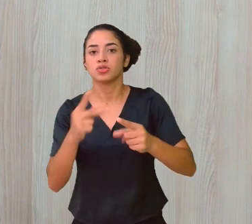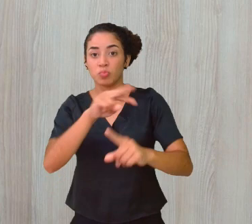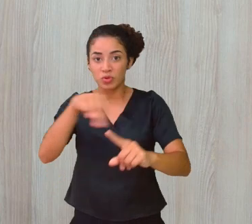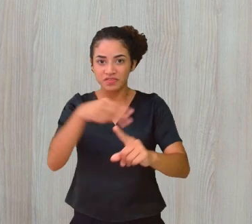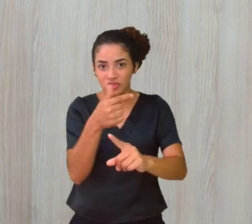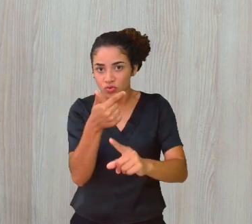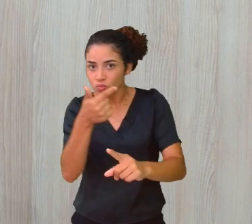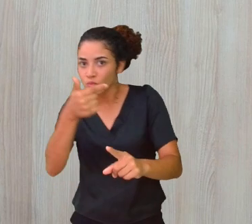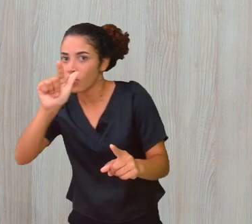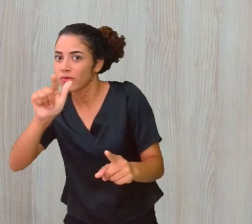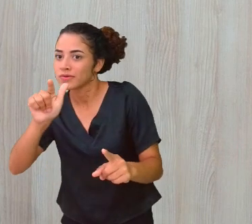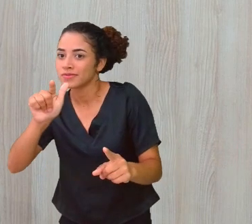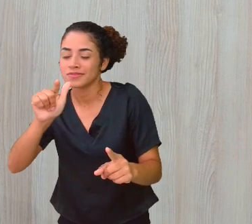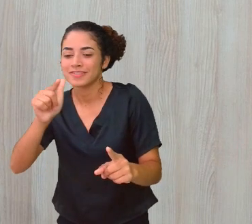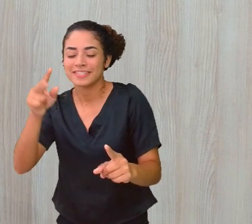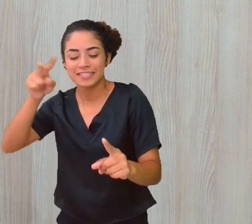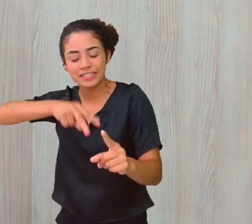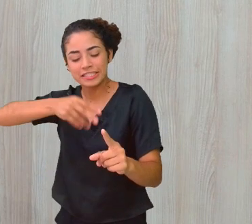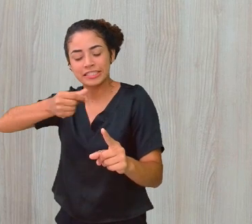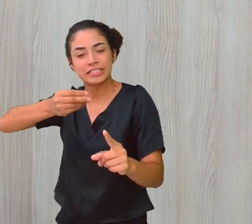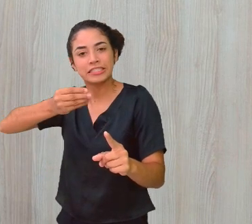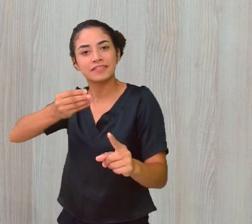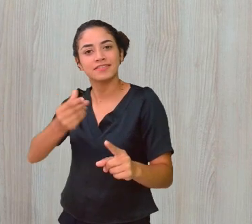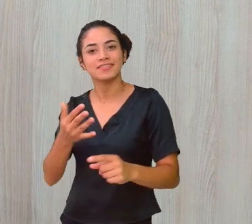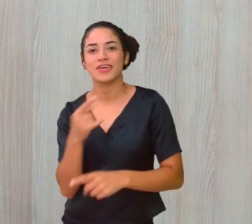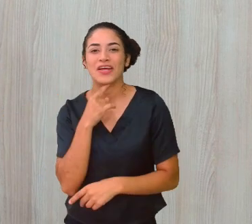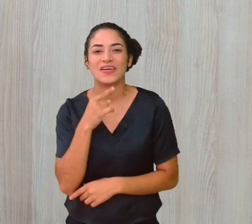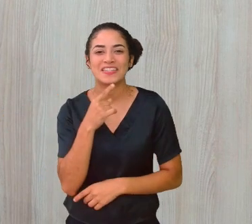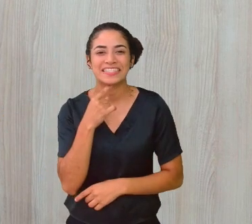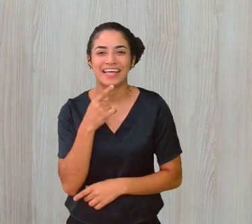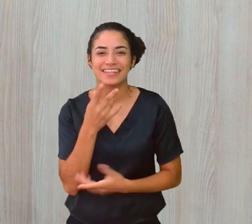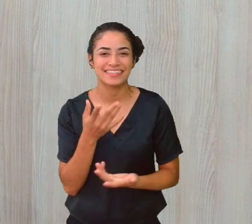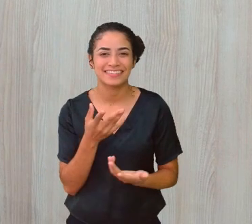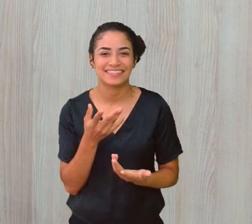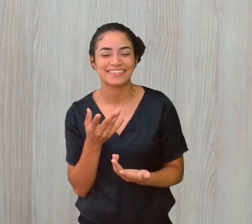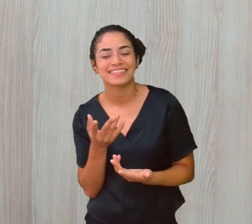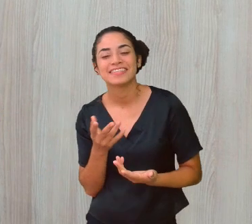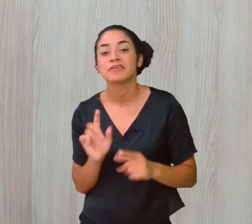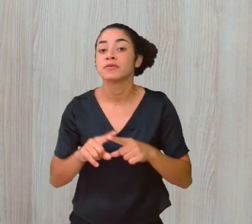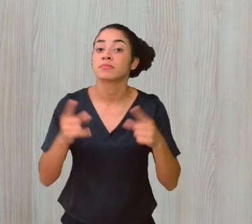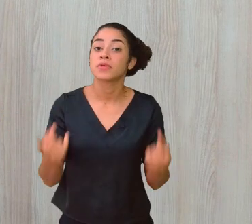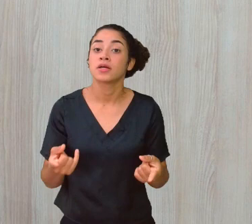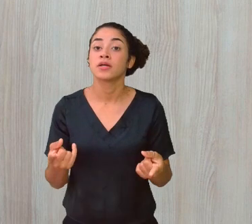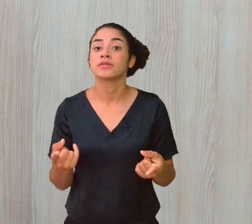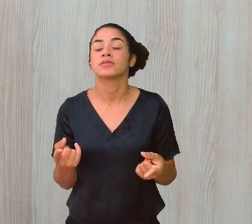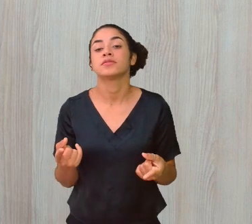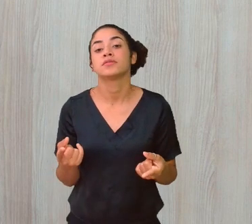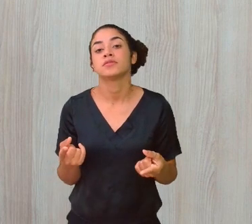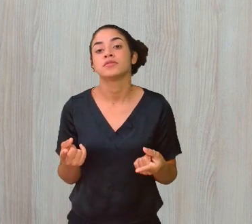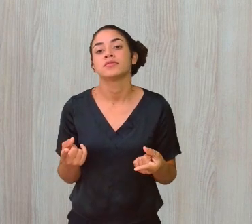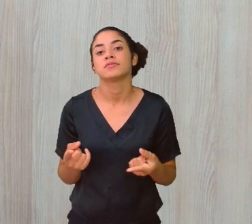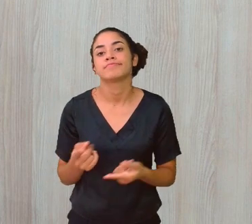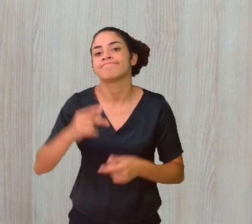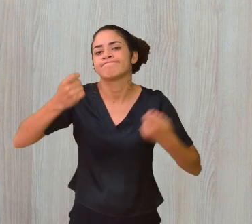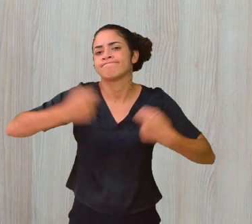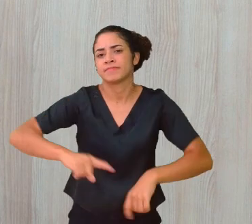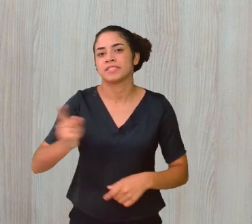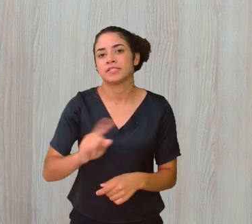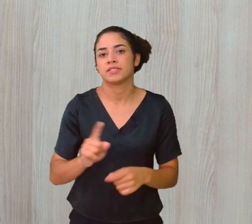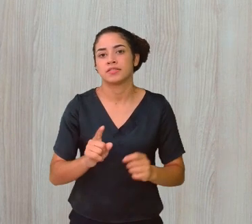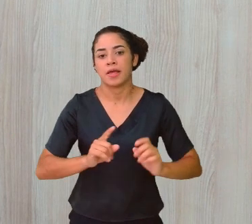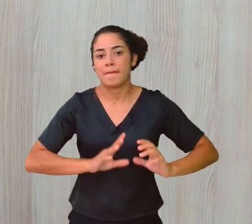outro, né, ou seja, do leitor que lê o nosso texto, né, nem sempre ele está disponível para a gente. Então, não é necessariamente